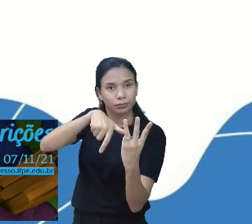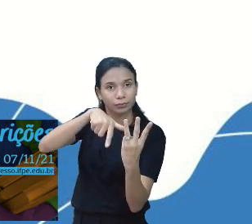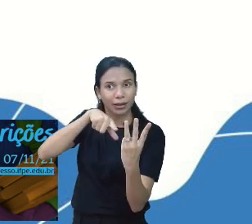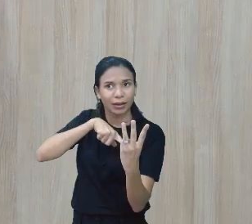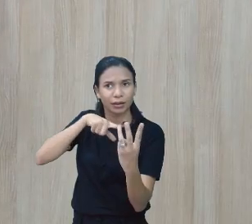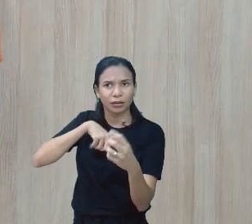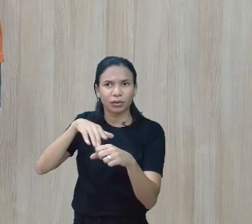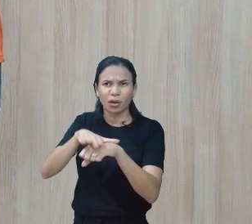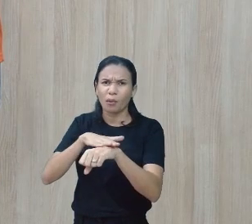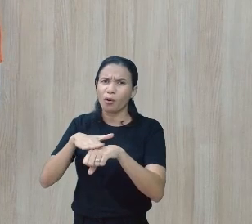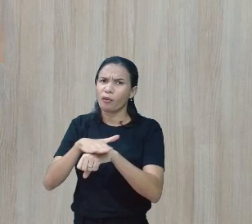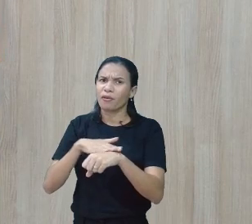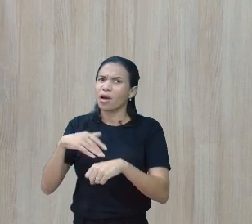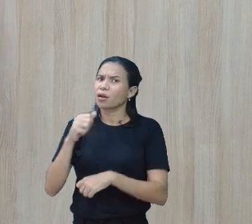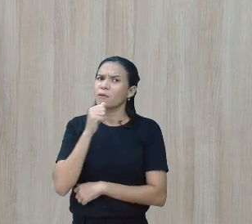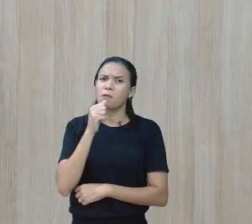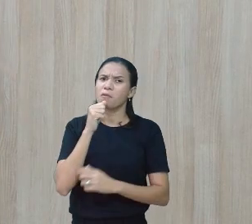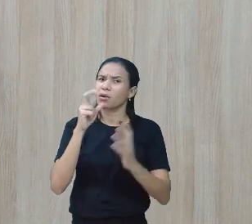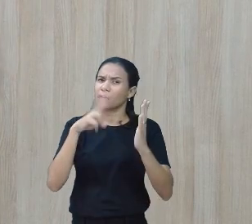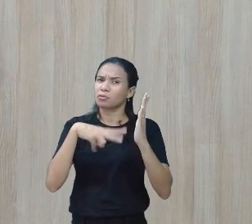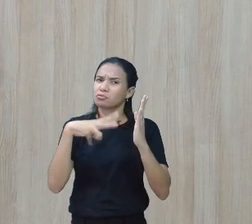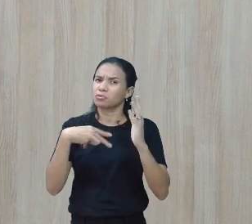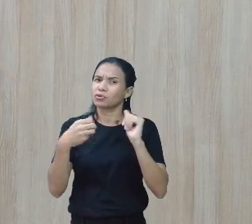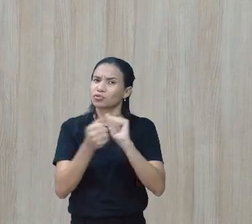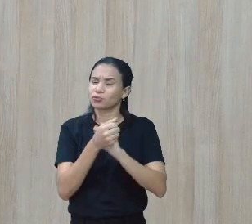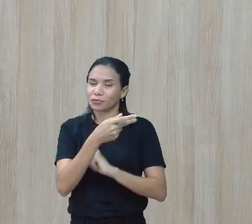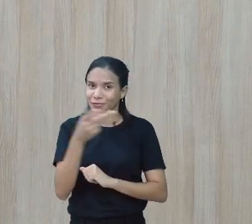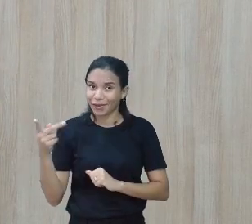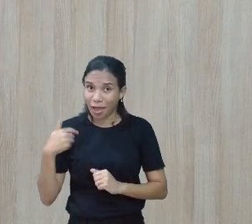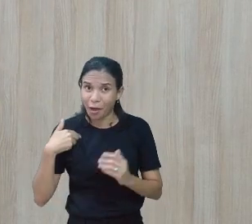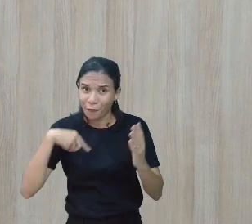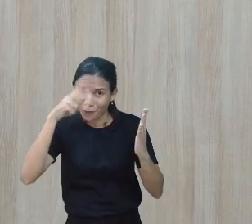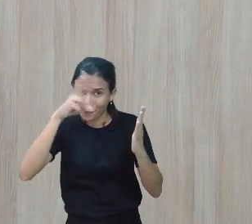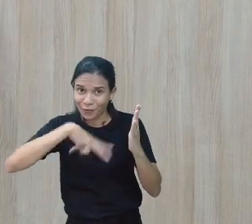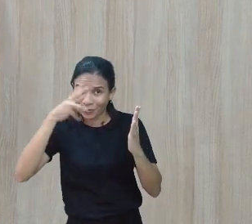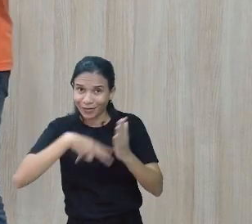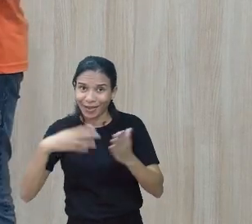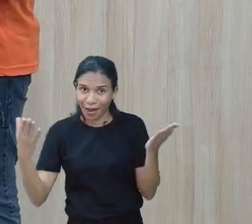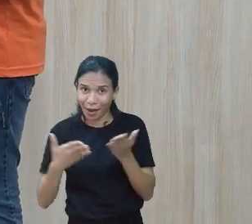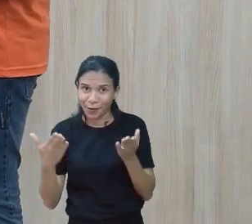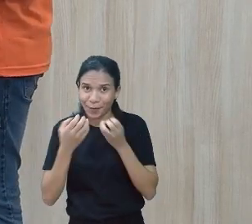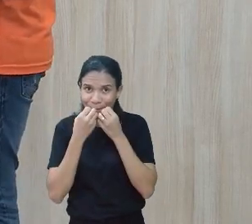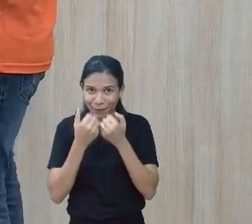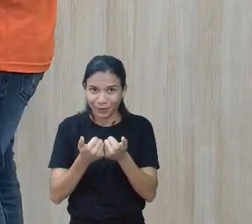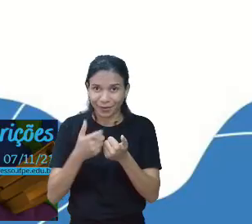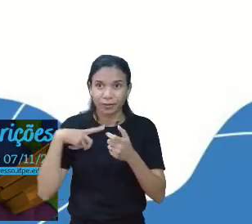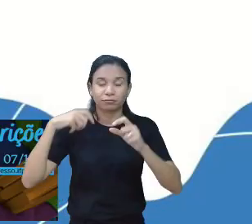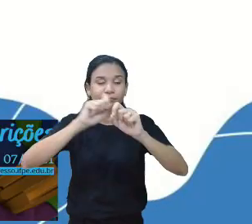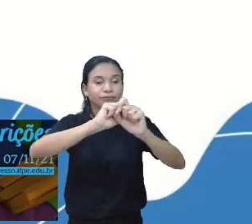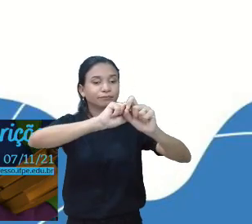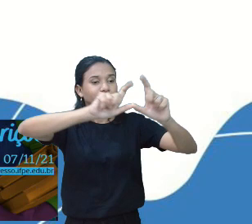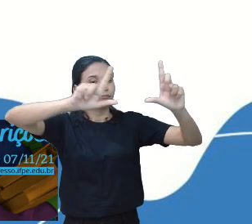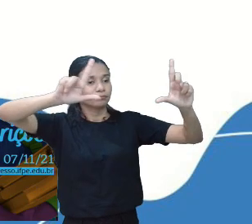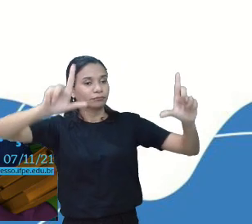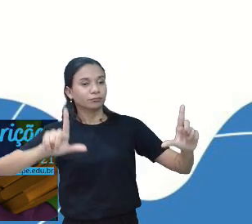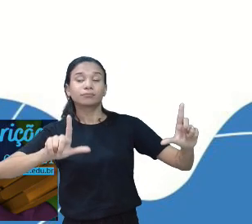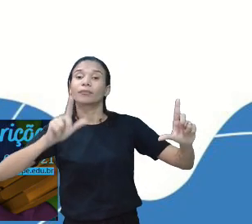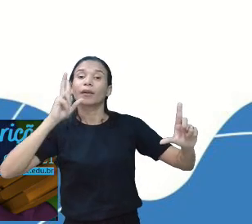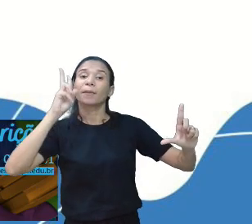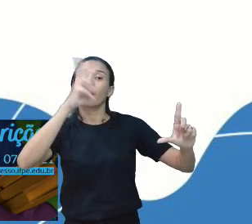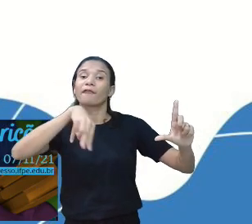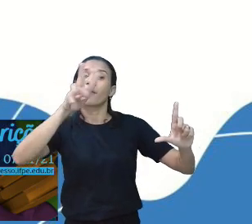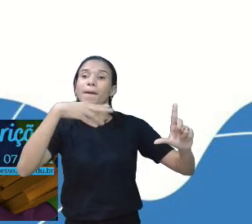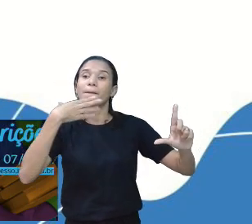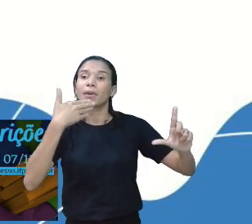que eu não li ainda com vocês. Vou fazer a leitura agora, tá? Então deixa aí na tela completa para vocês visualizarem